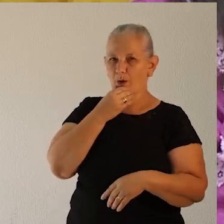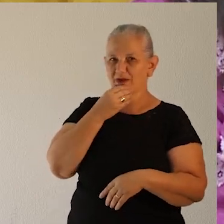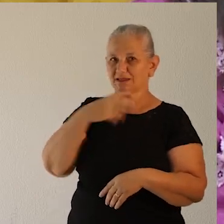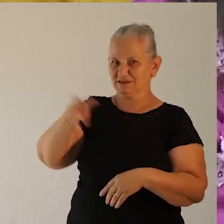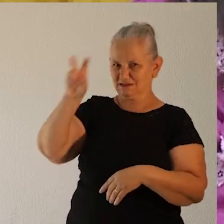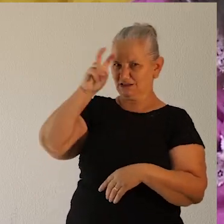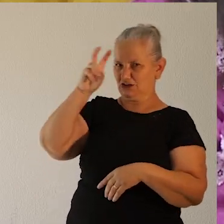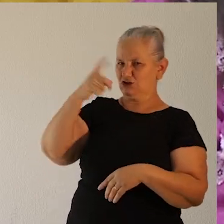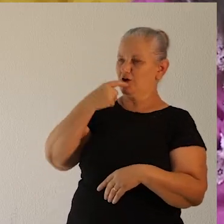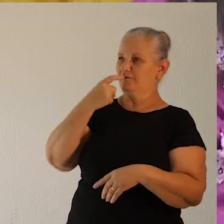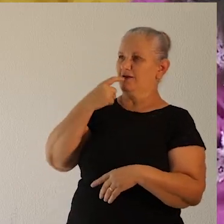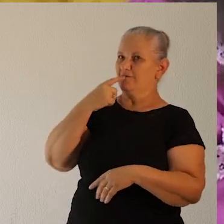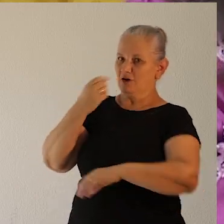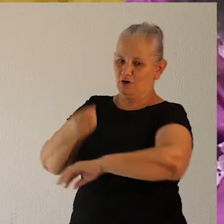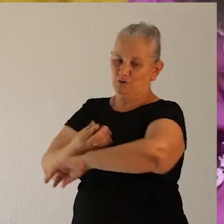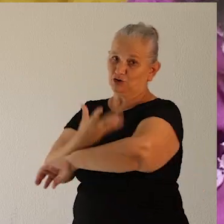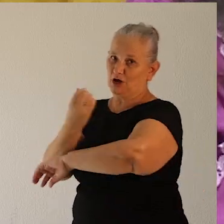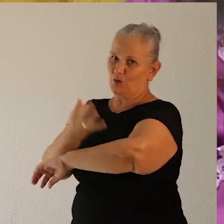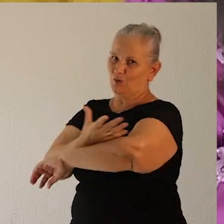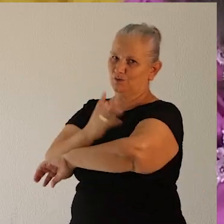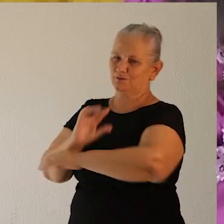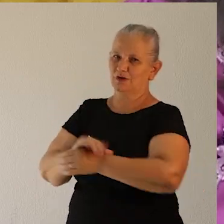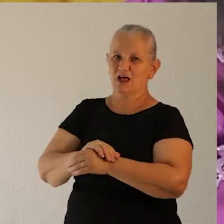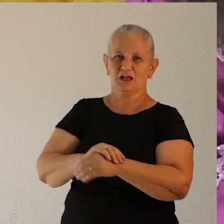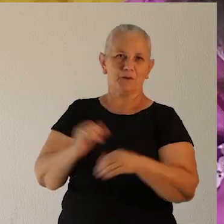ter noção. Falava um monte de bobagem, né?